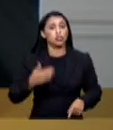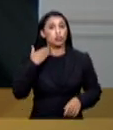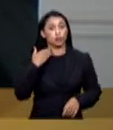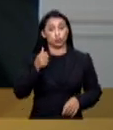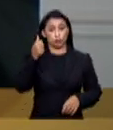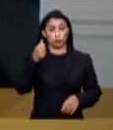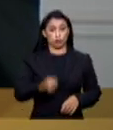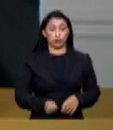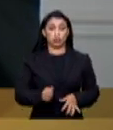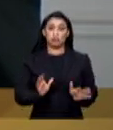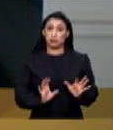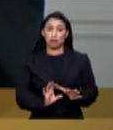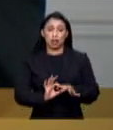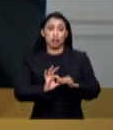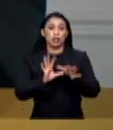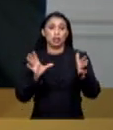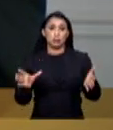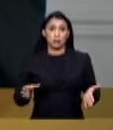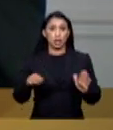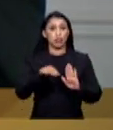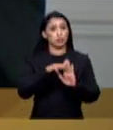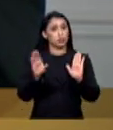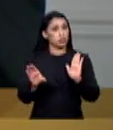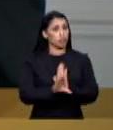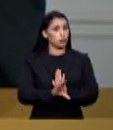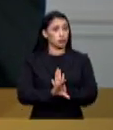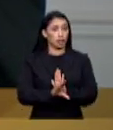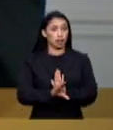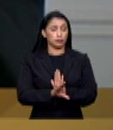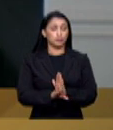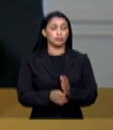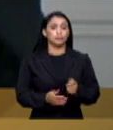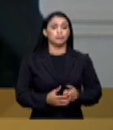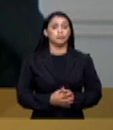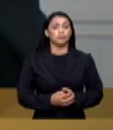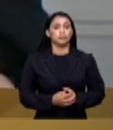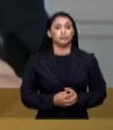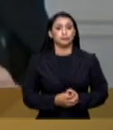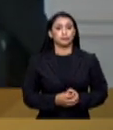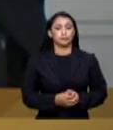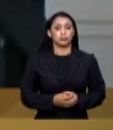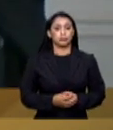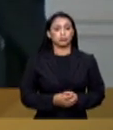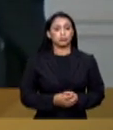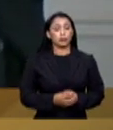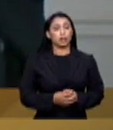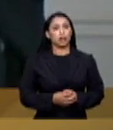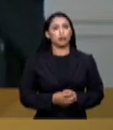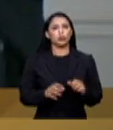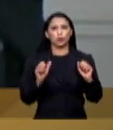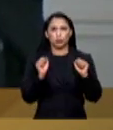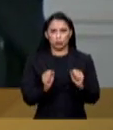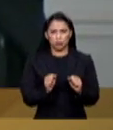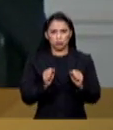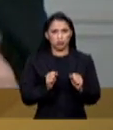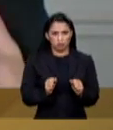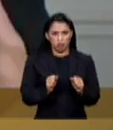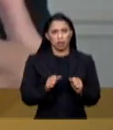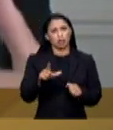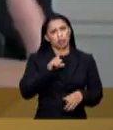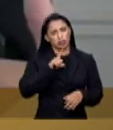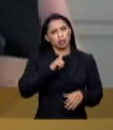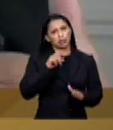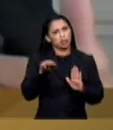na concessão dessa medida cautelar. No exercício do seu poder geral de cautela,